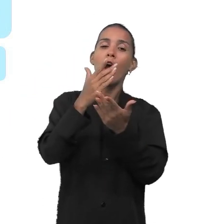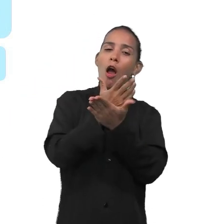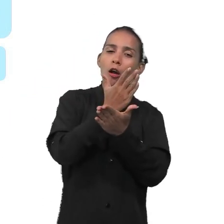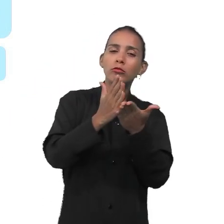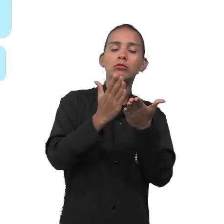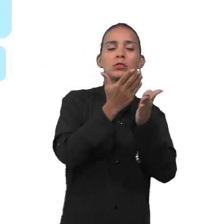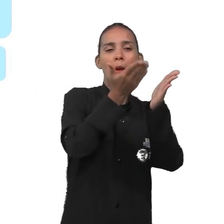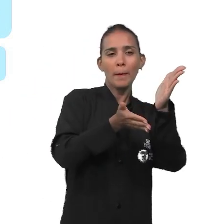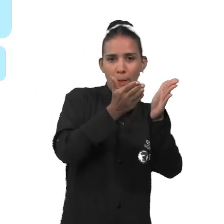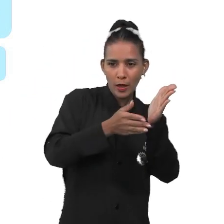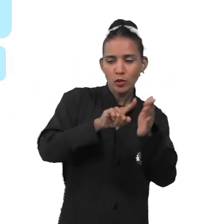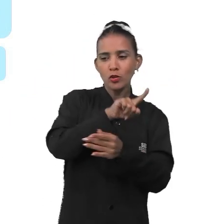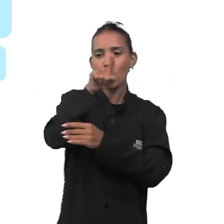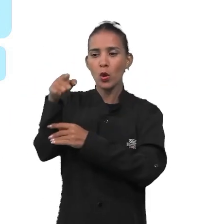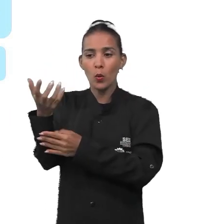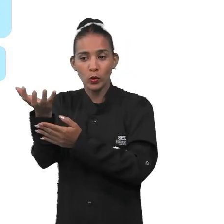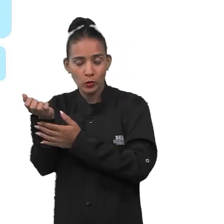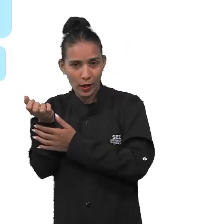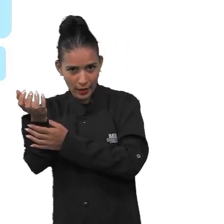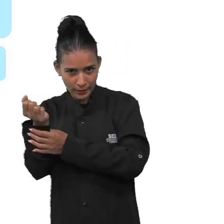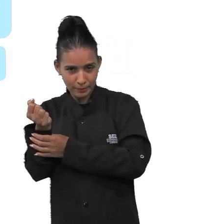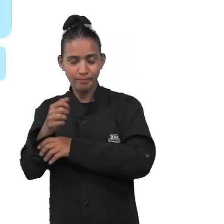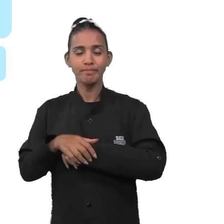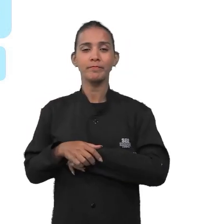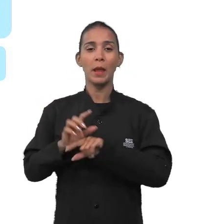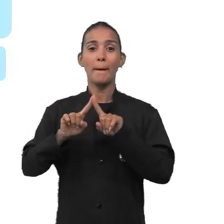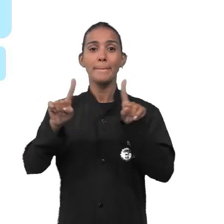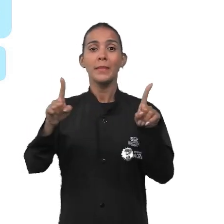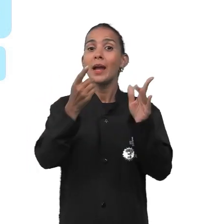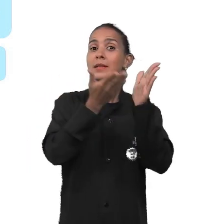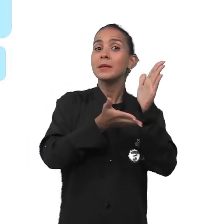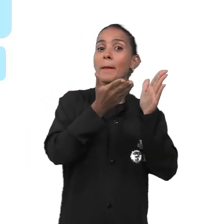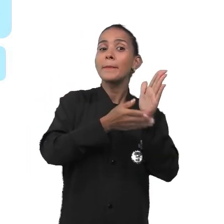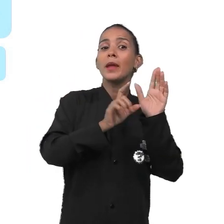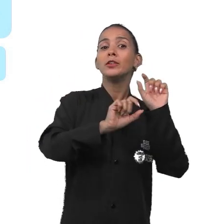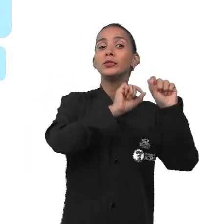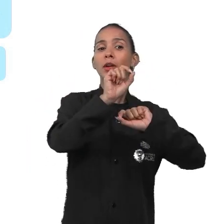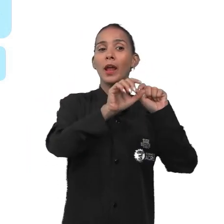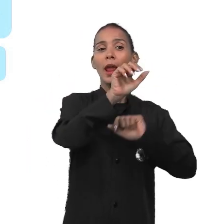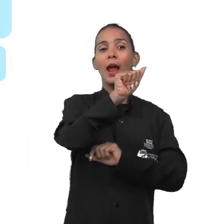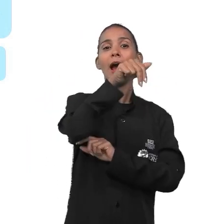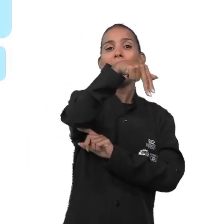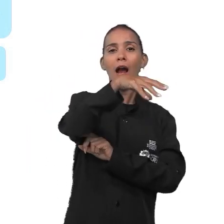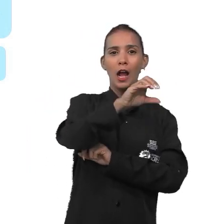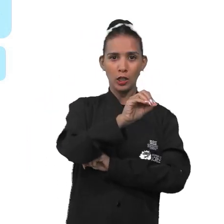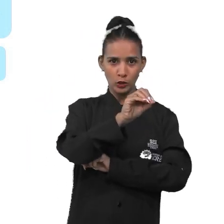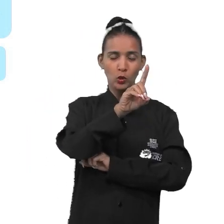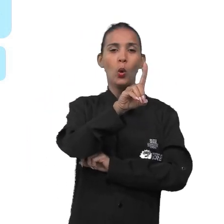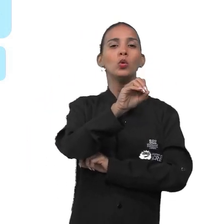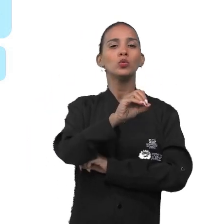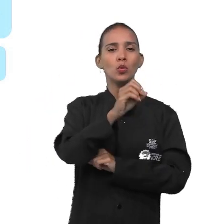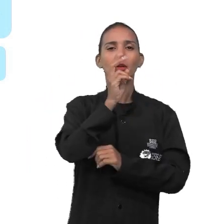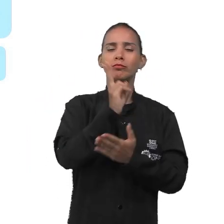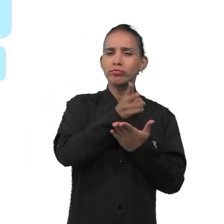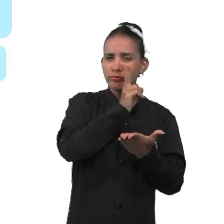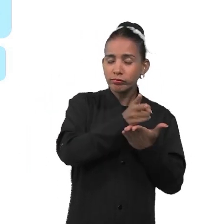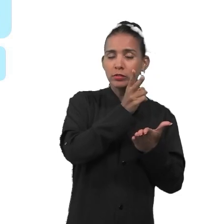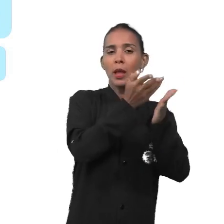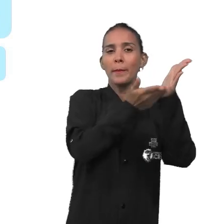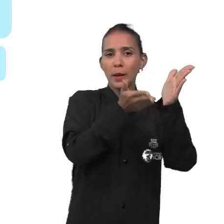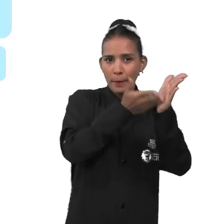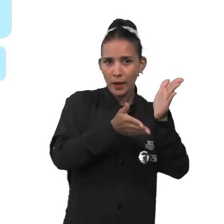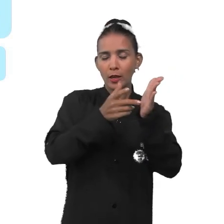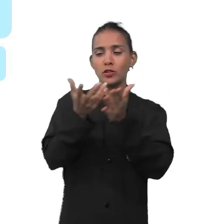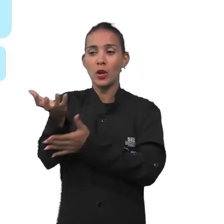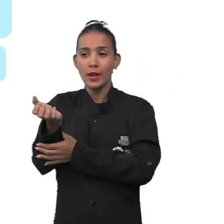e alguém ganha elétrons. Quem perde, sempre o ânodo, e quem ganha, sempre o cátodo,